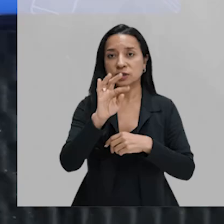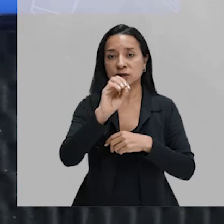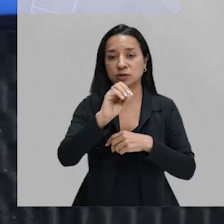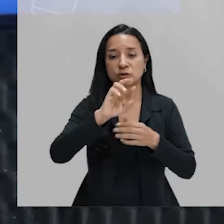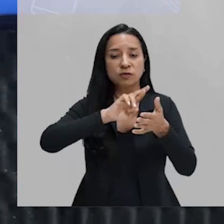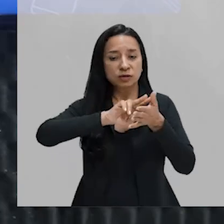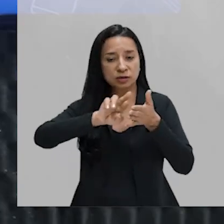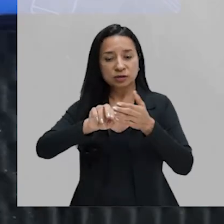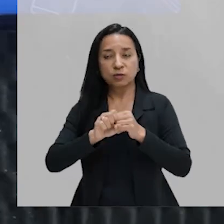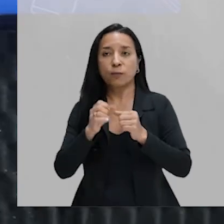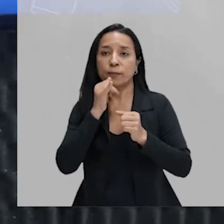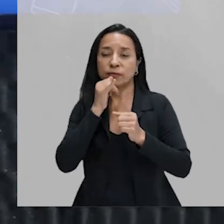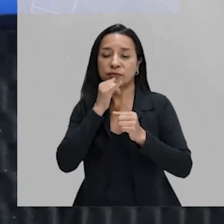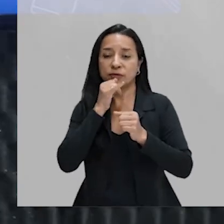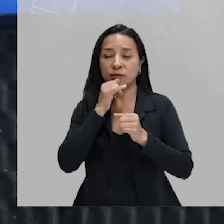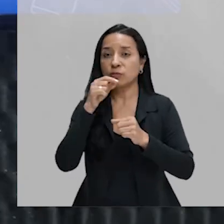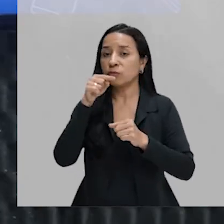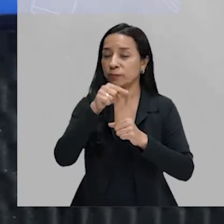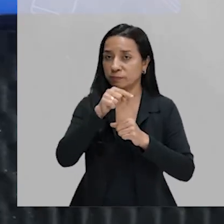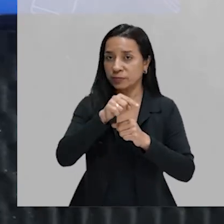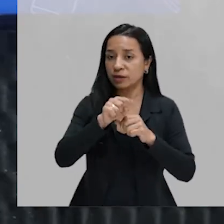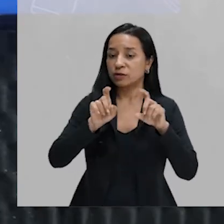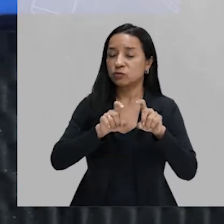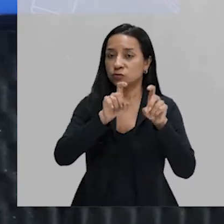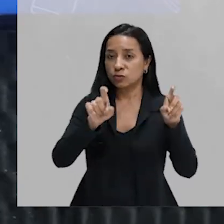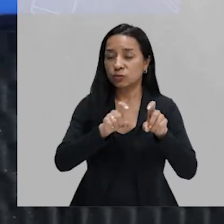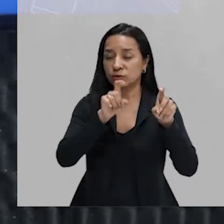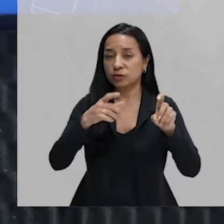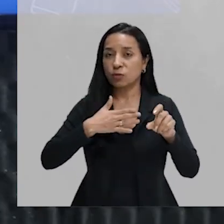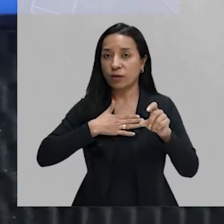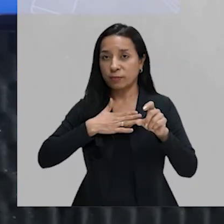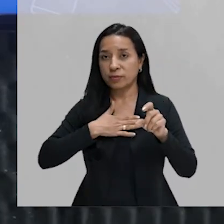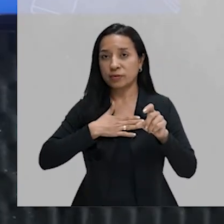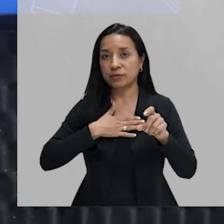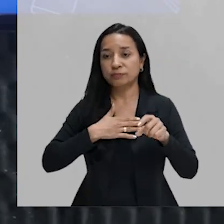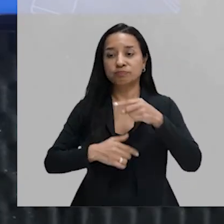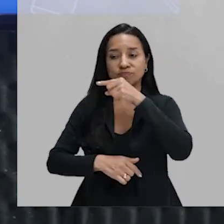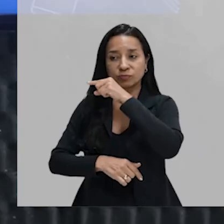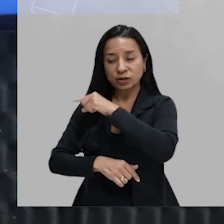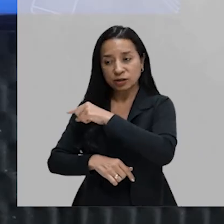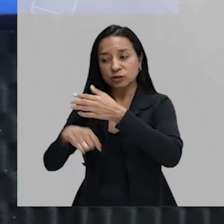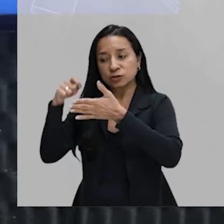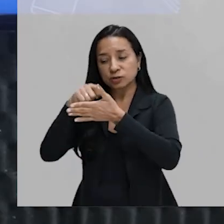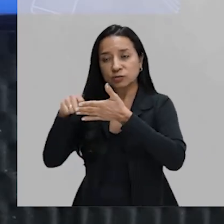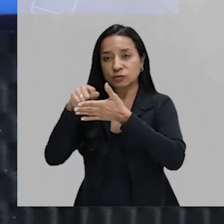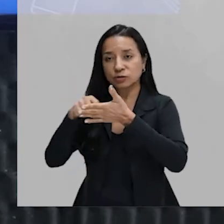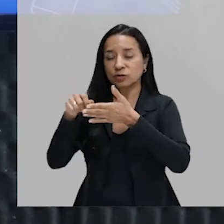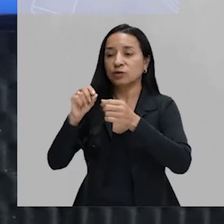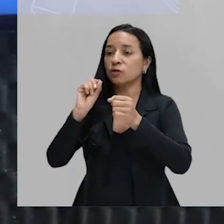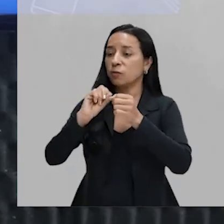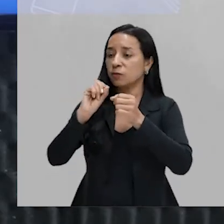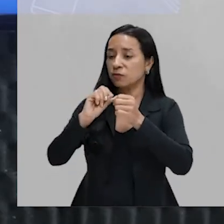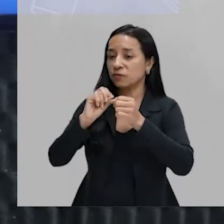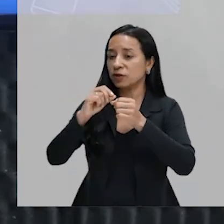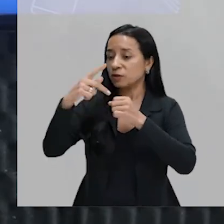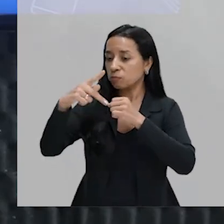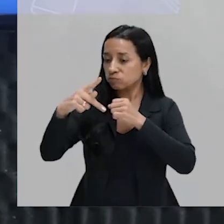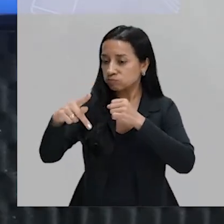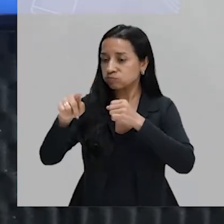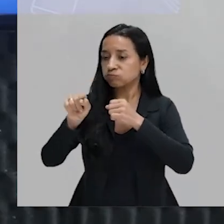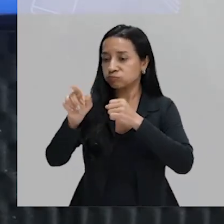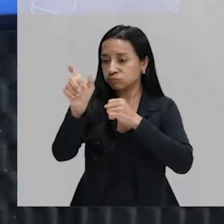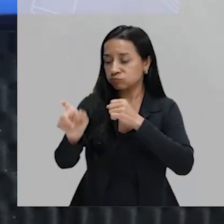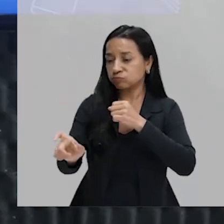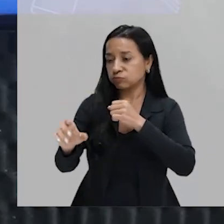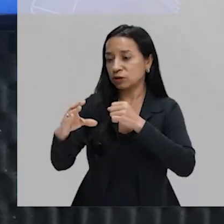Este computador é meu. Estas anotações foram feitas por Carolina. Então, vocês percebem aí que está perto da